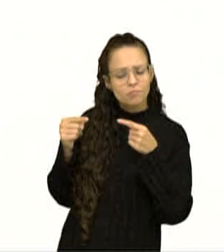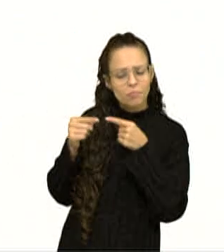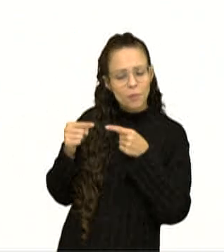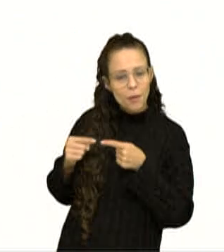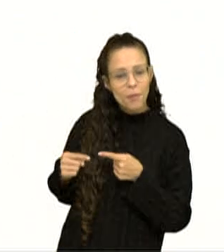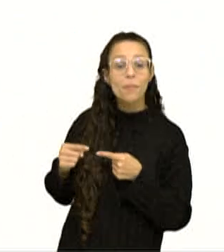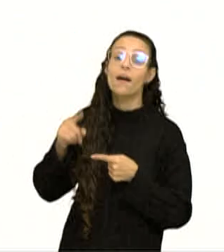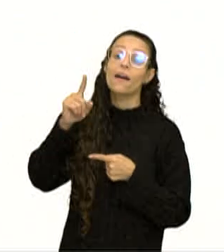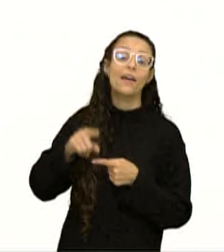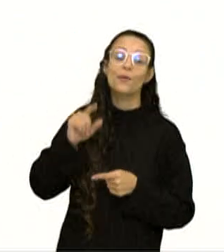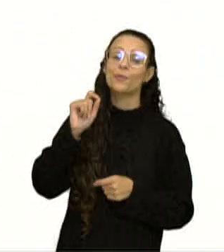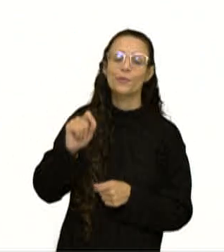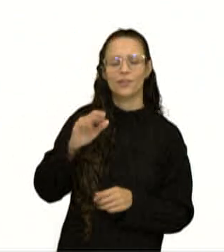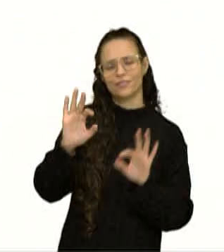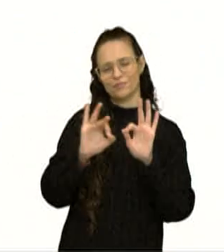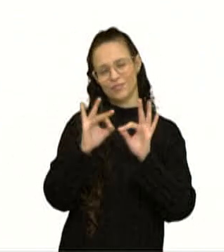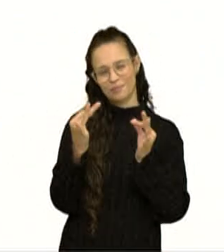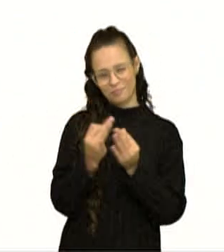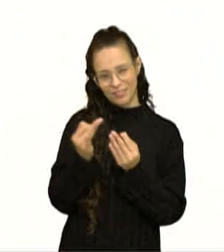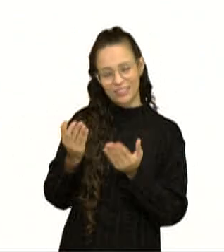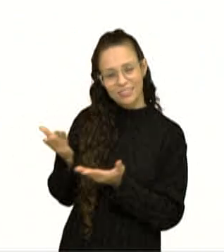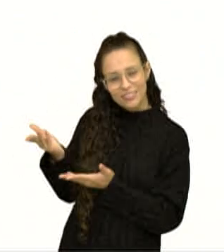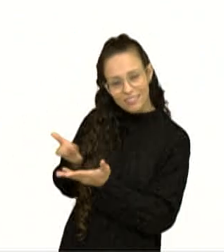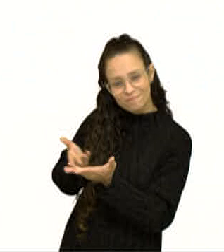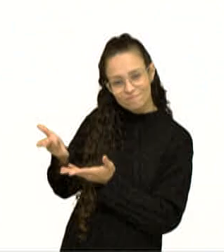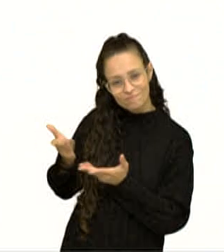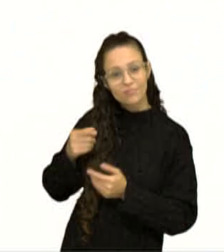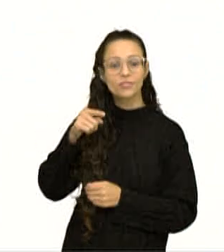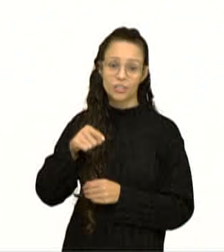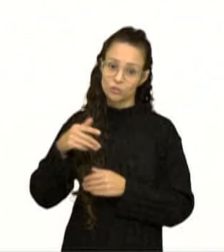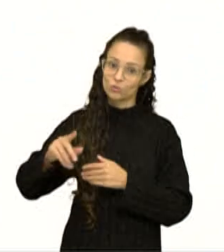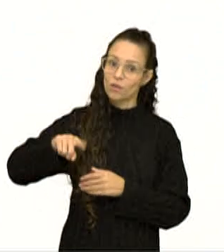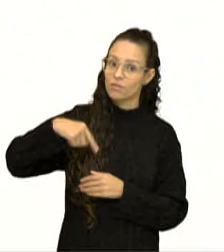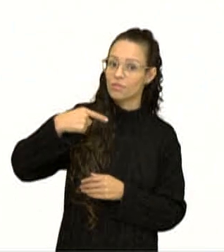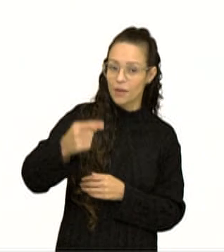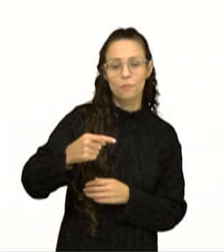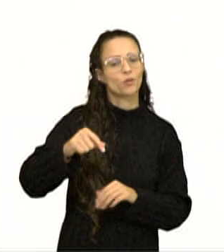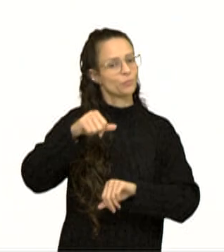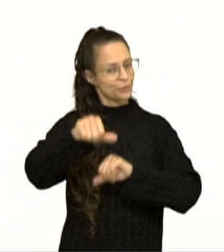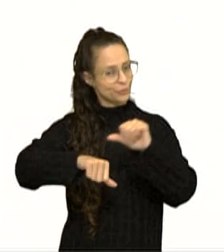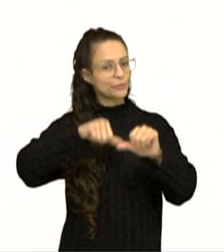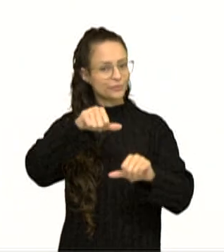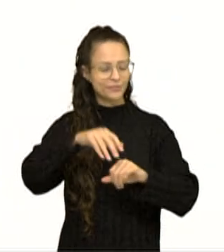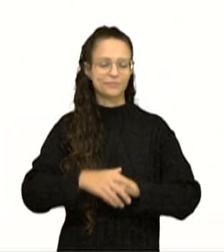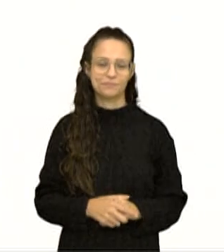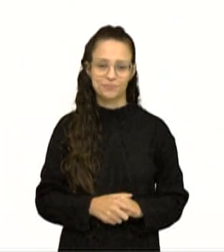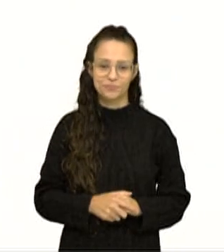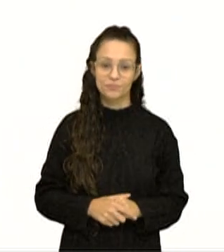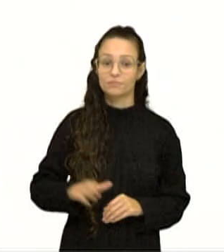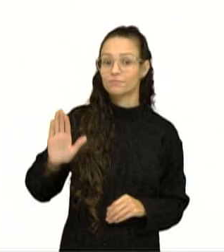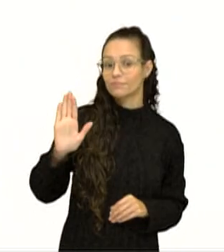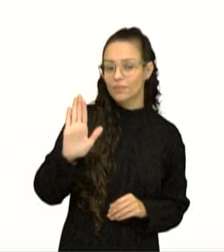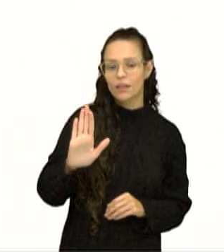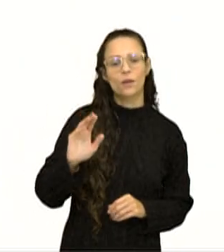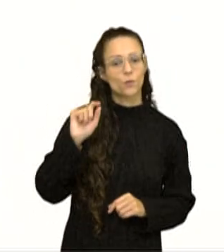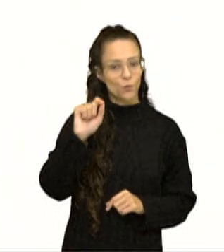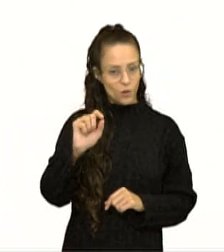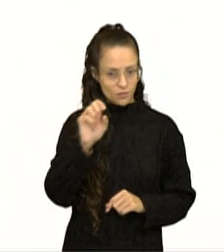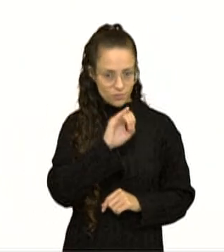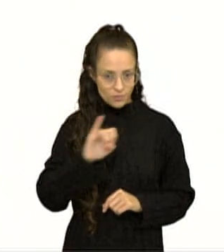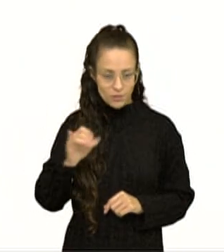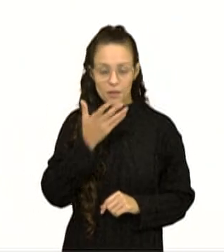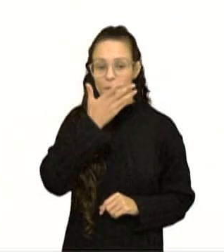seja desempenhada pela família. Isso tende a mudar com os anos. Porém, se os